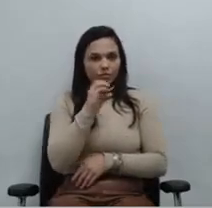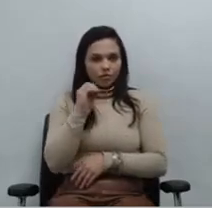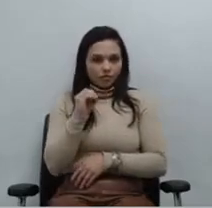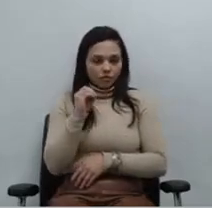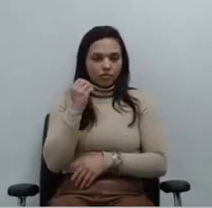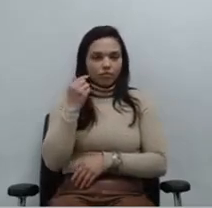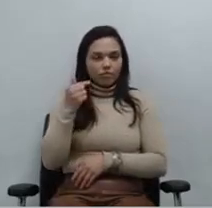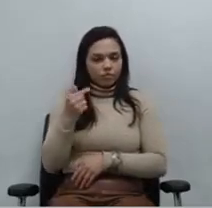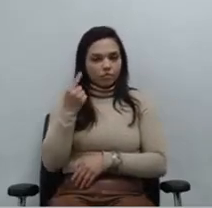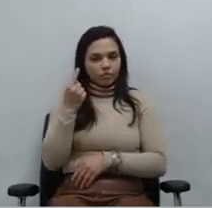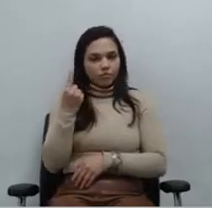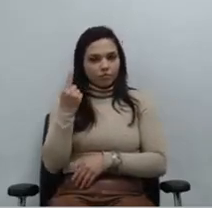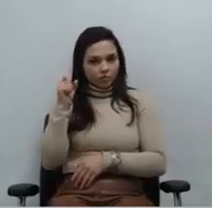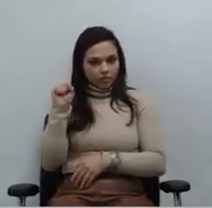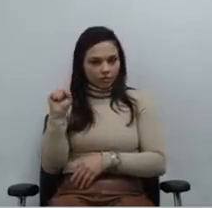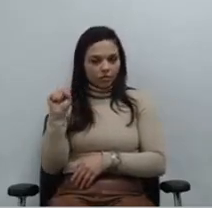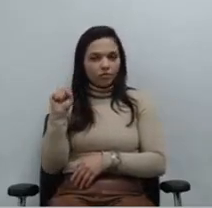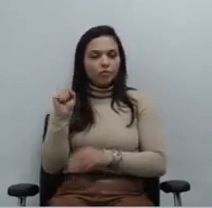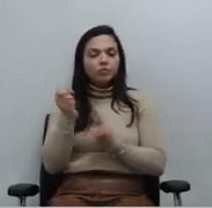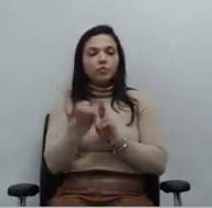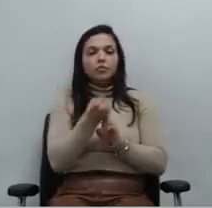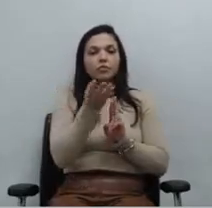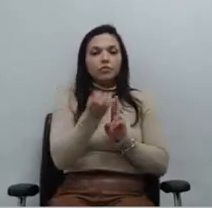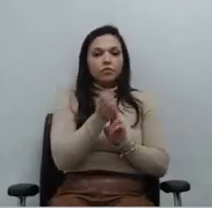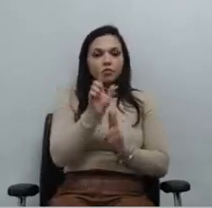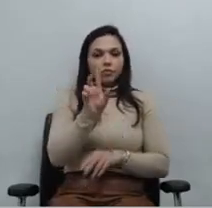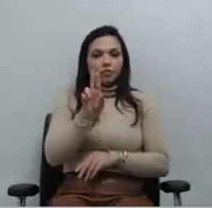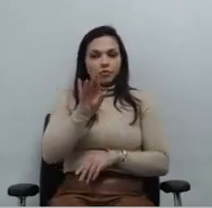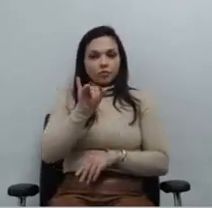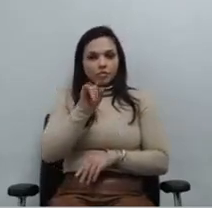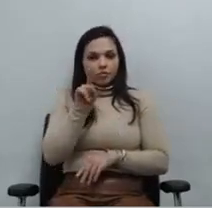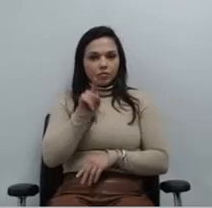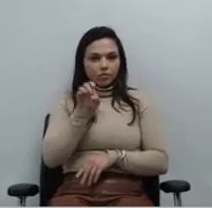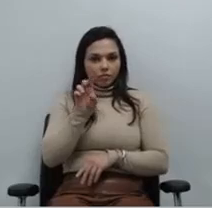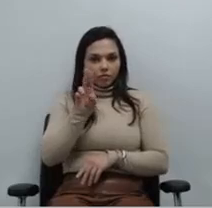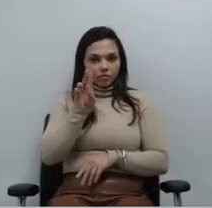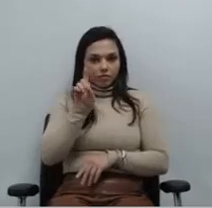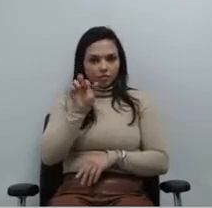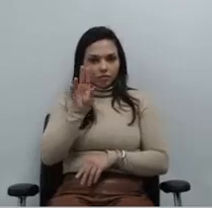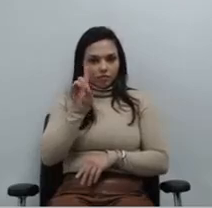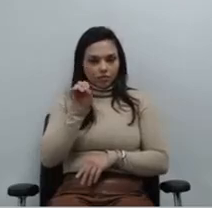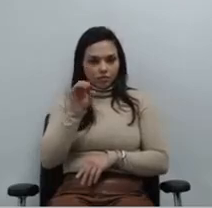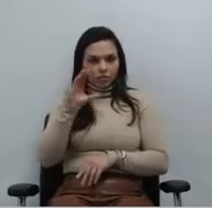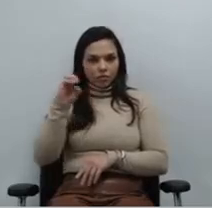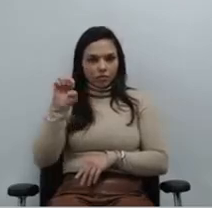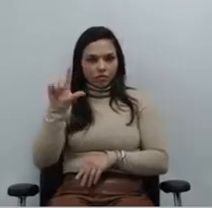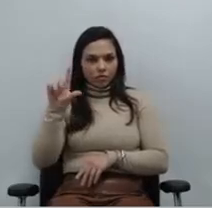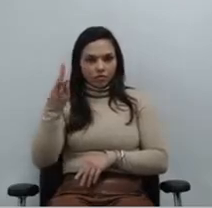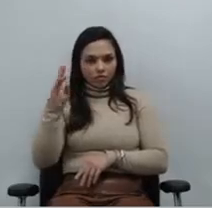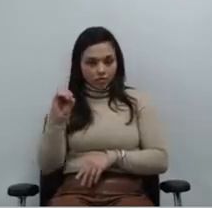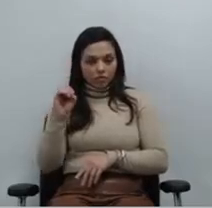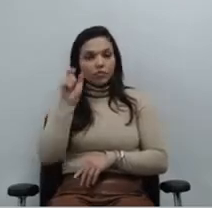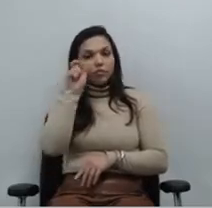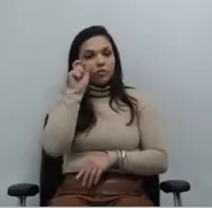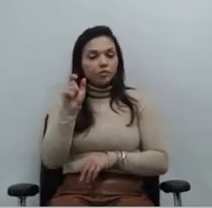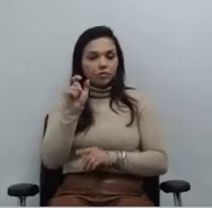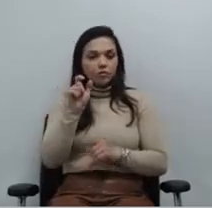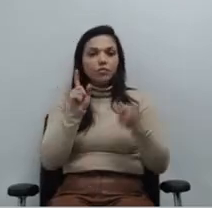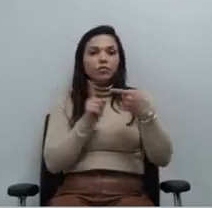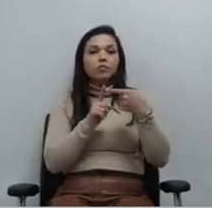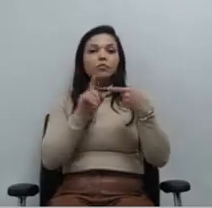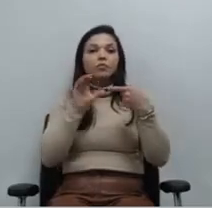0007118, de relatoria do excelentíssimo conselheiro Luiz Eduardo Coelho, interessada na Carolina Amélia Bento,